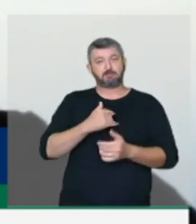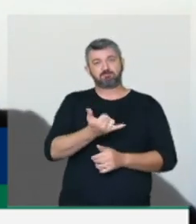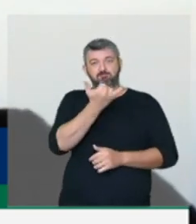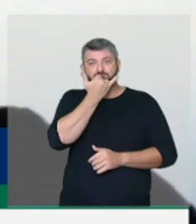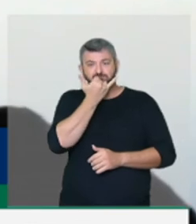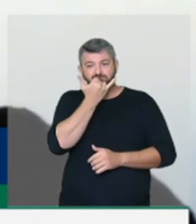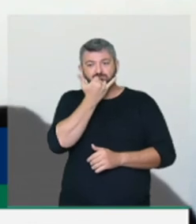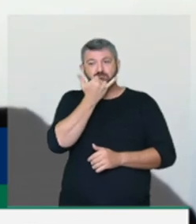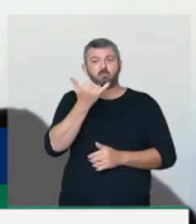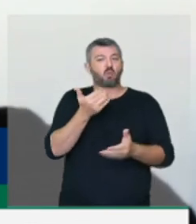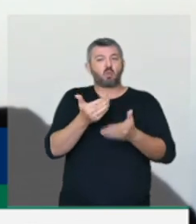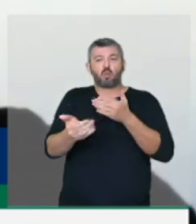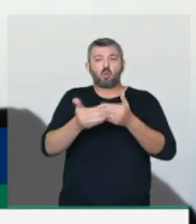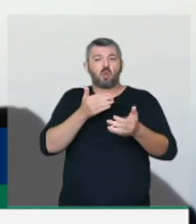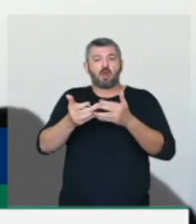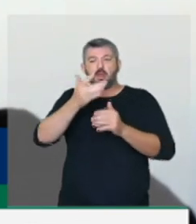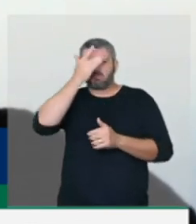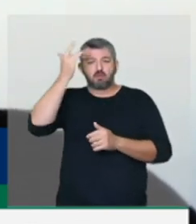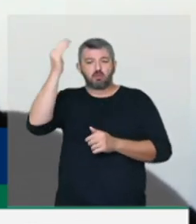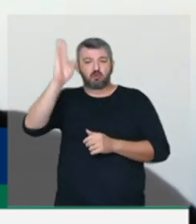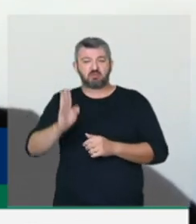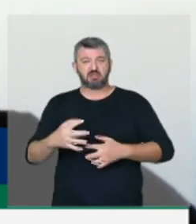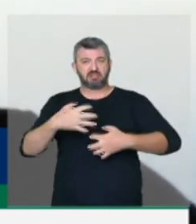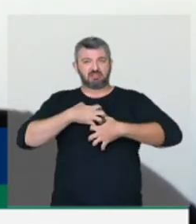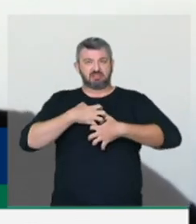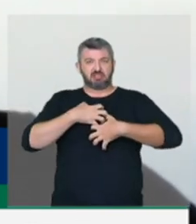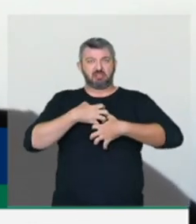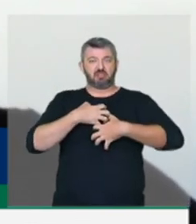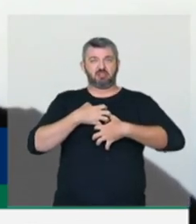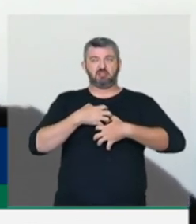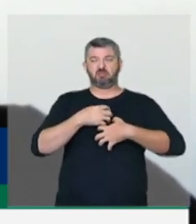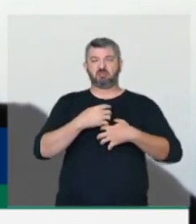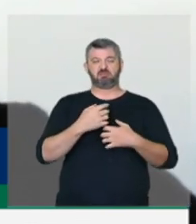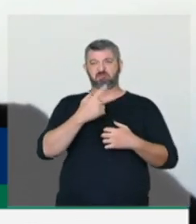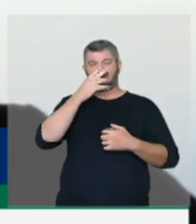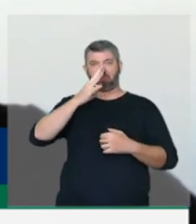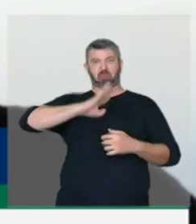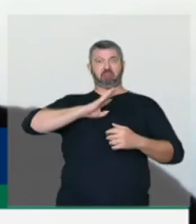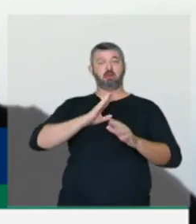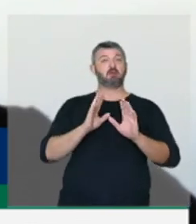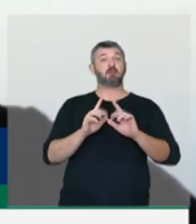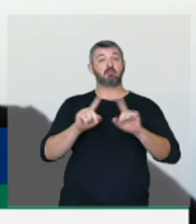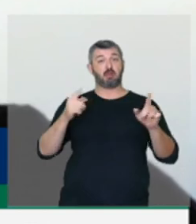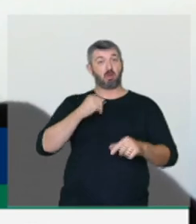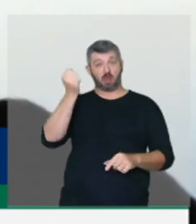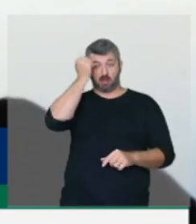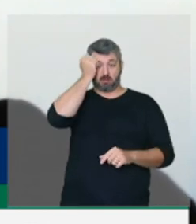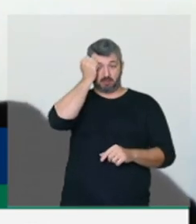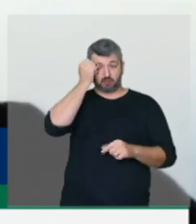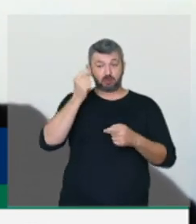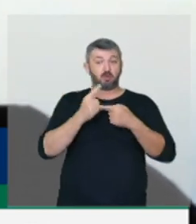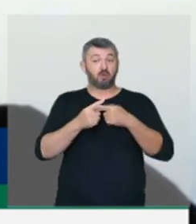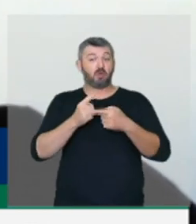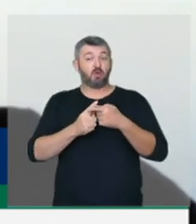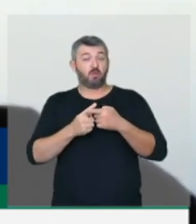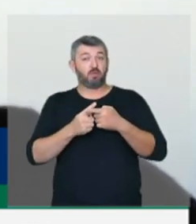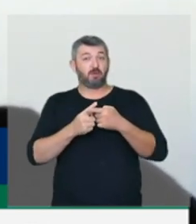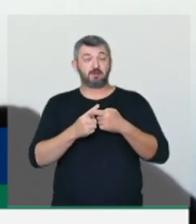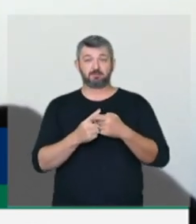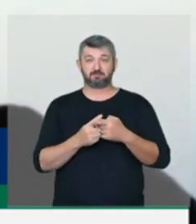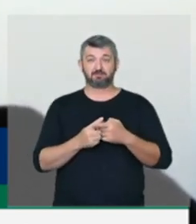desculpas a qualquer brasileiro que tenha se insultado com isso. Mas já me arrependi, porque no momento, como